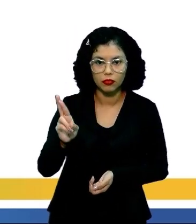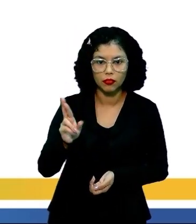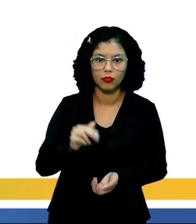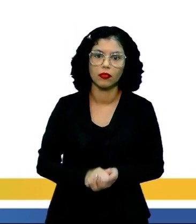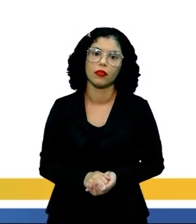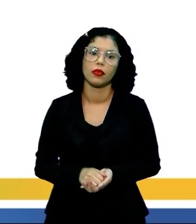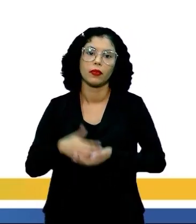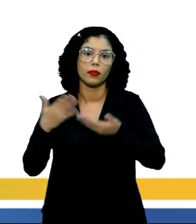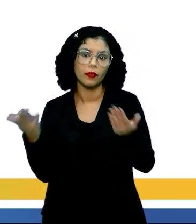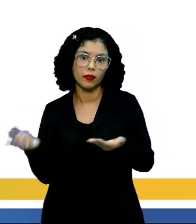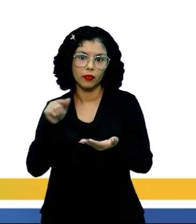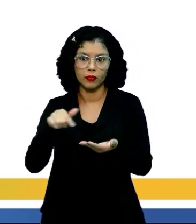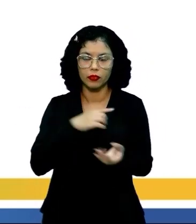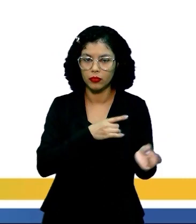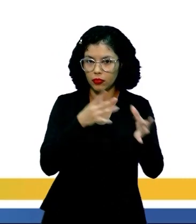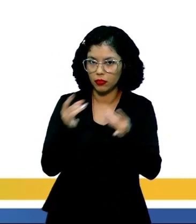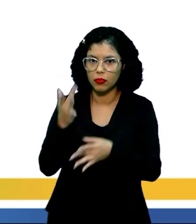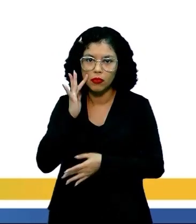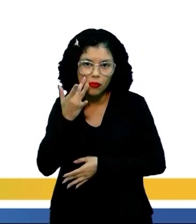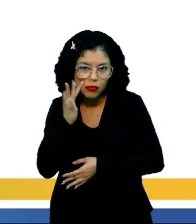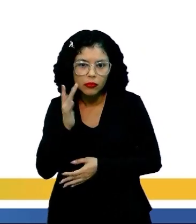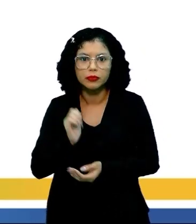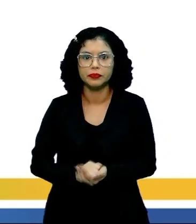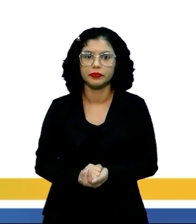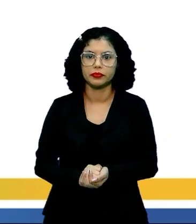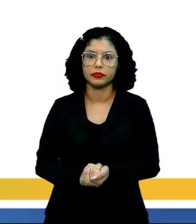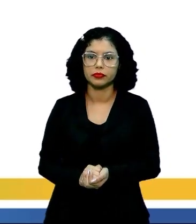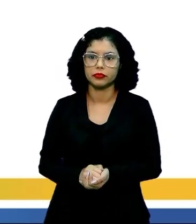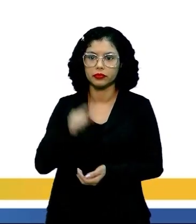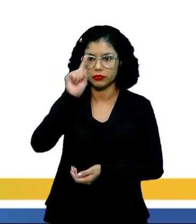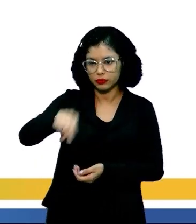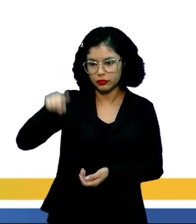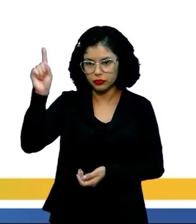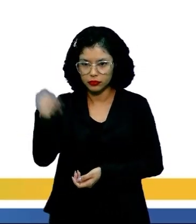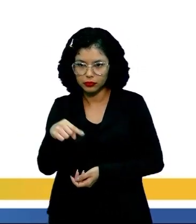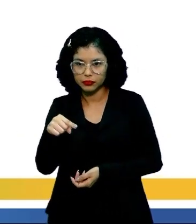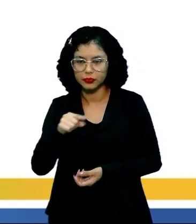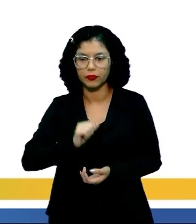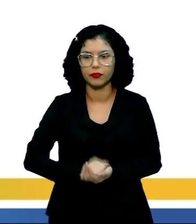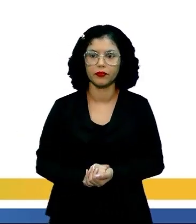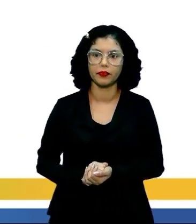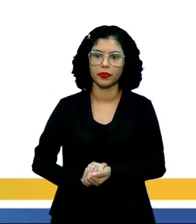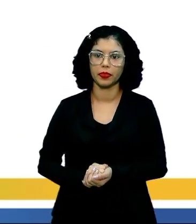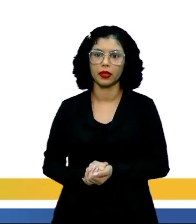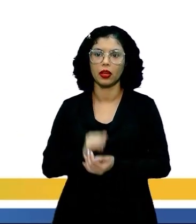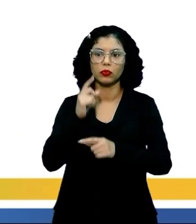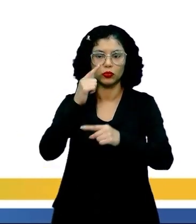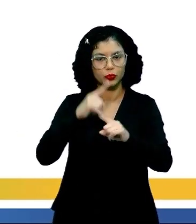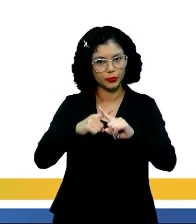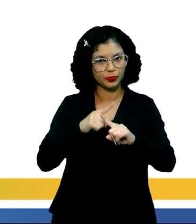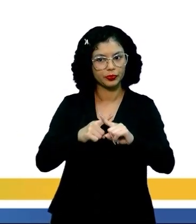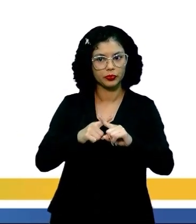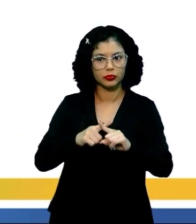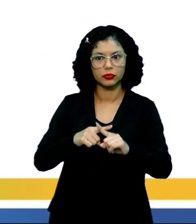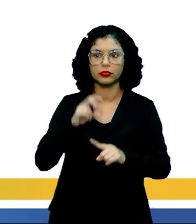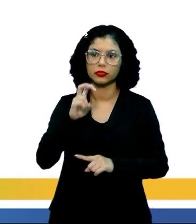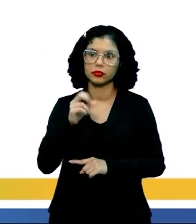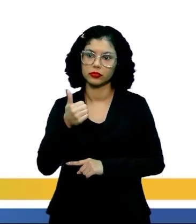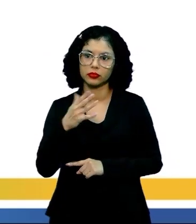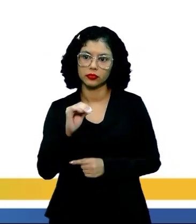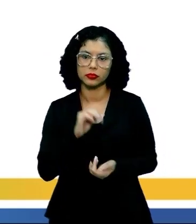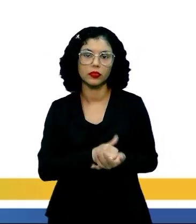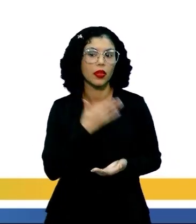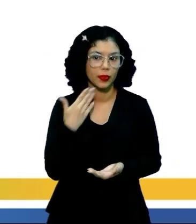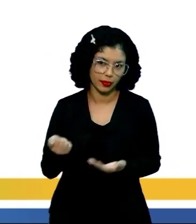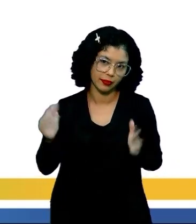R$10. Aqui tem uma dica de ouro, pessoal. Corta 0 e corta 0. Você multiplica 2 vezes 5, 10. Eu acho